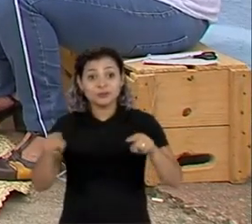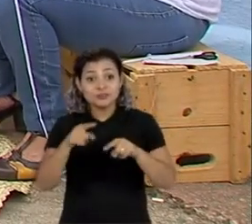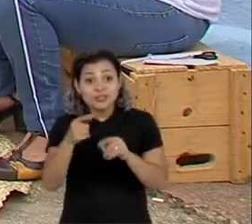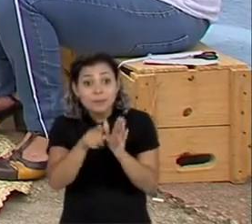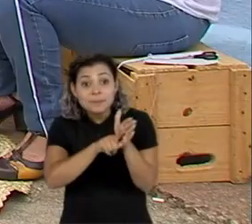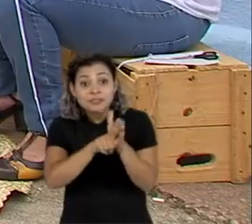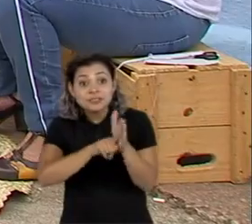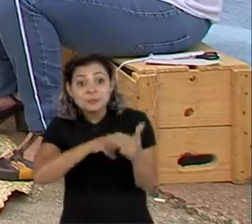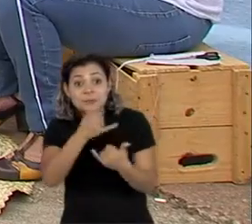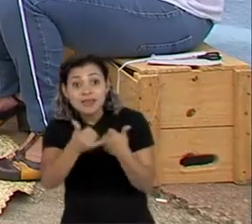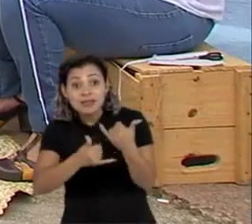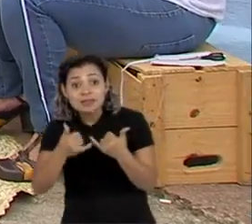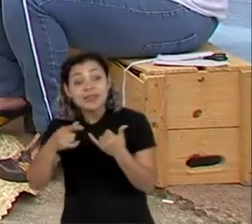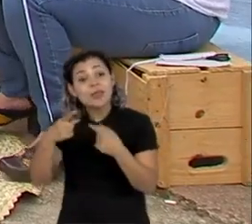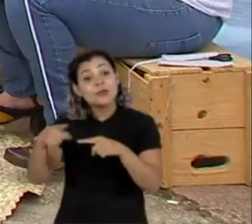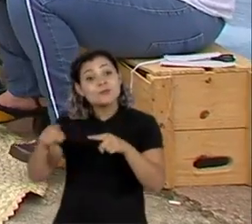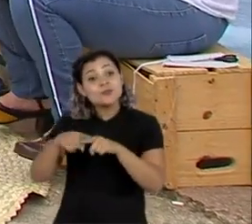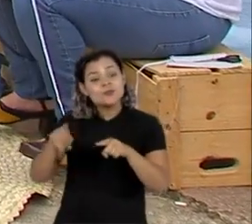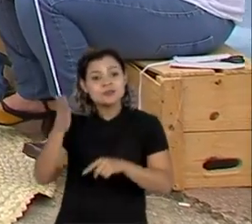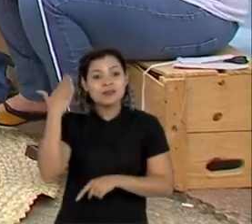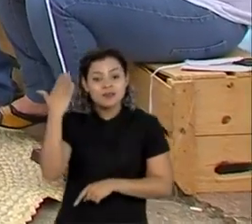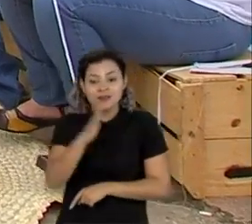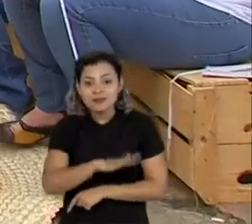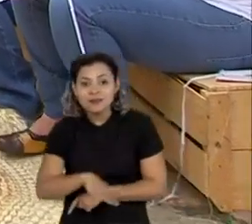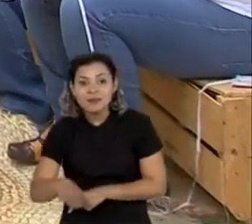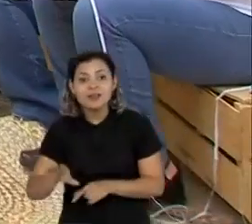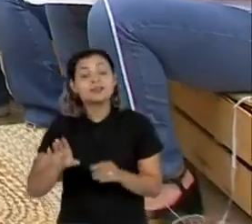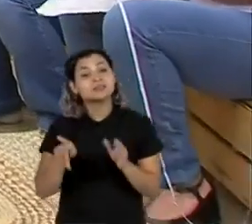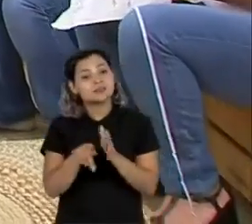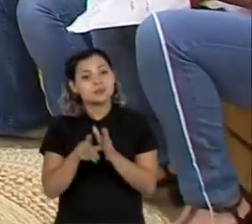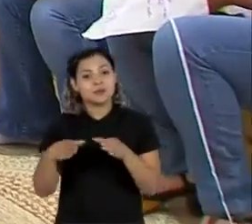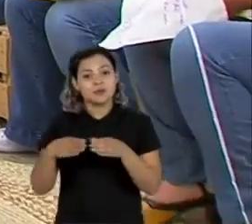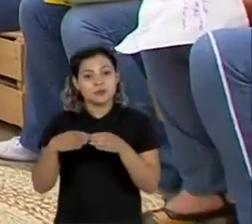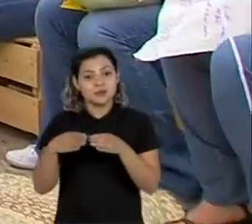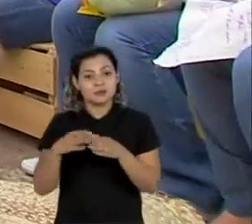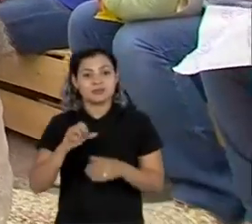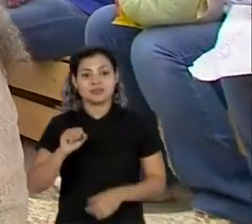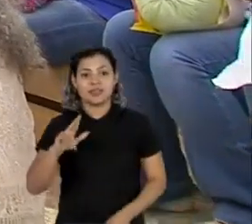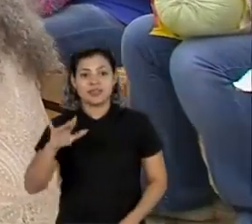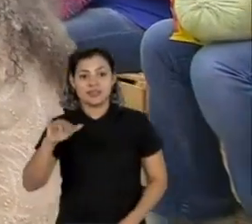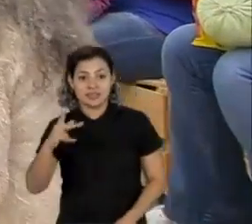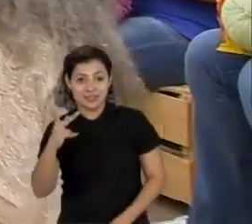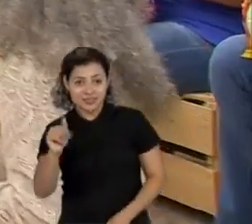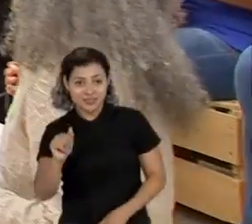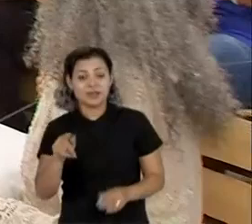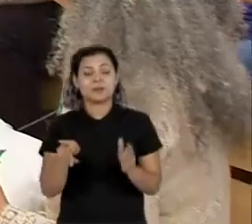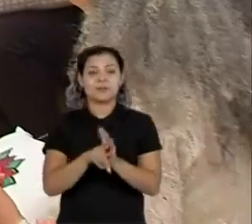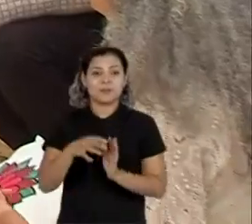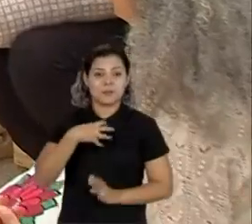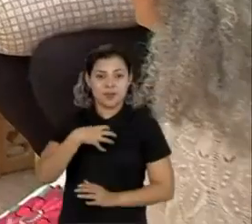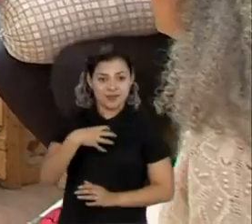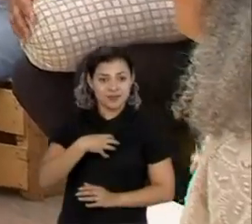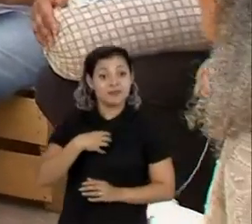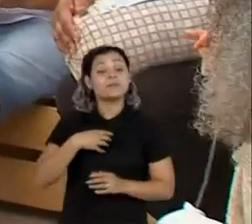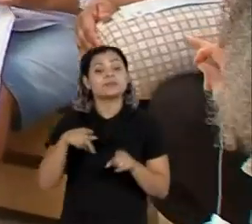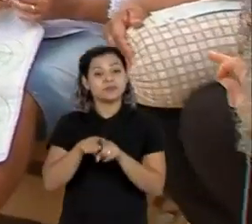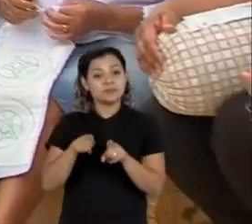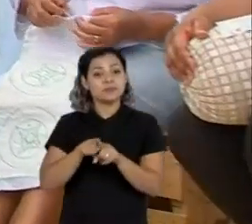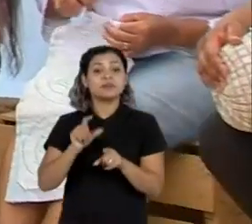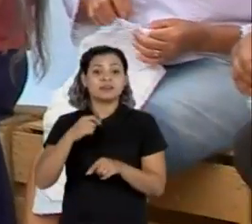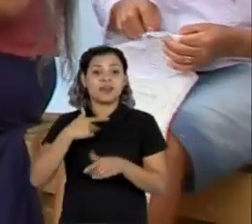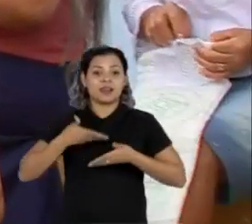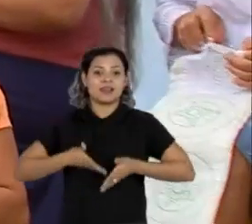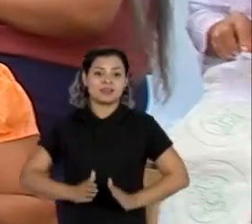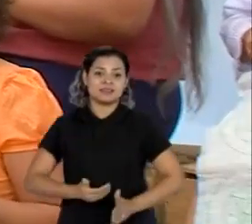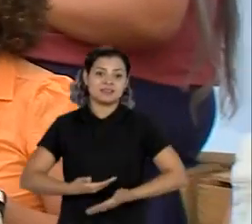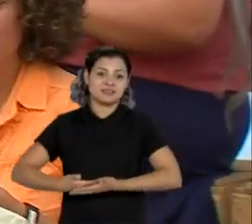cantos e brincadeiras da infância e da música de comunidades rurais como Serrinha, no sertão baiano, onde ela nasceu.